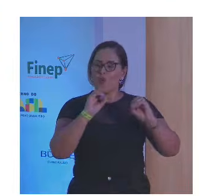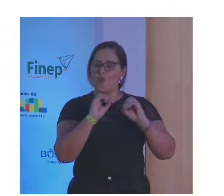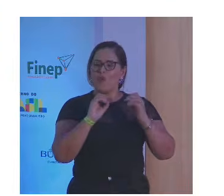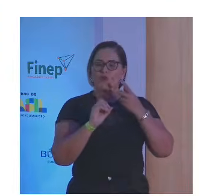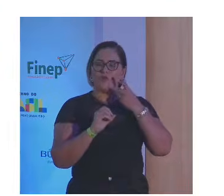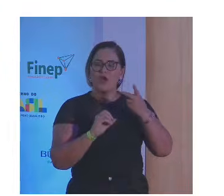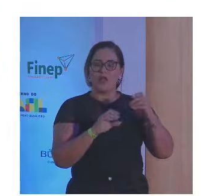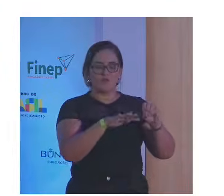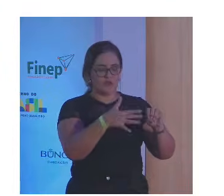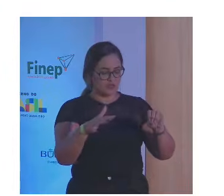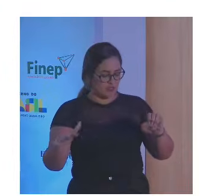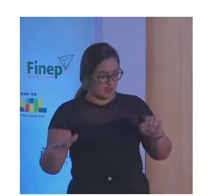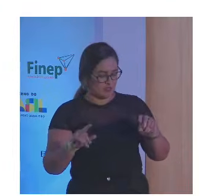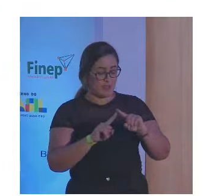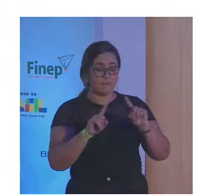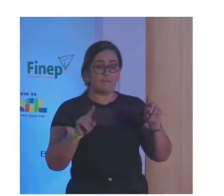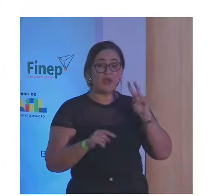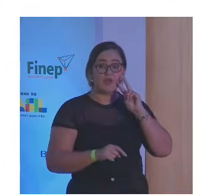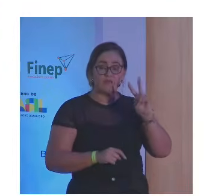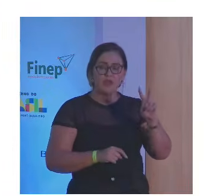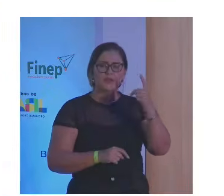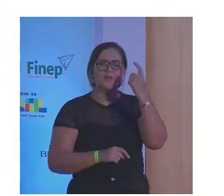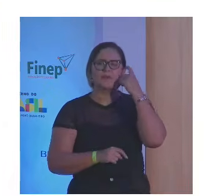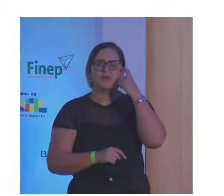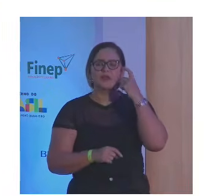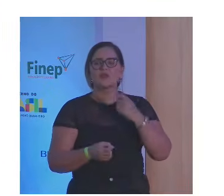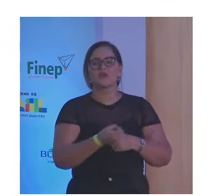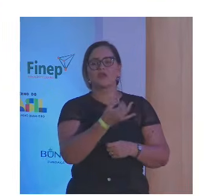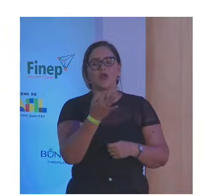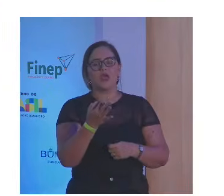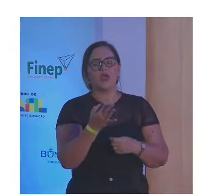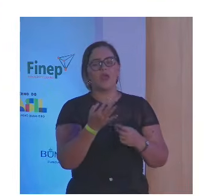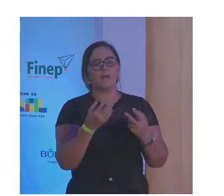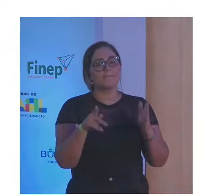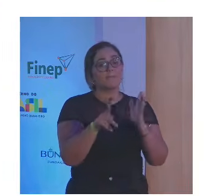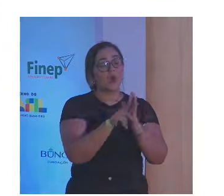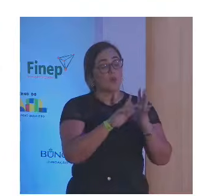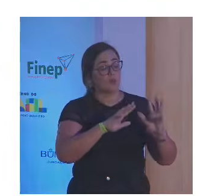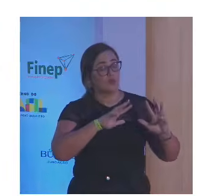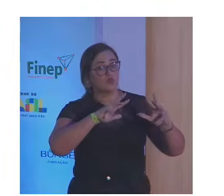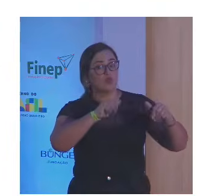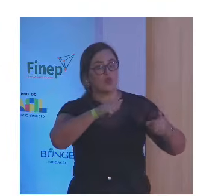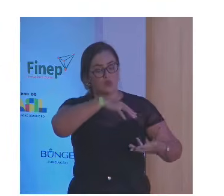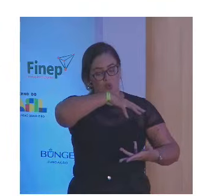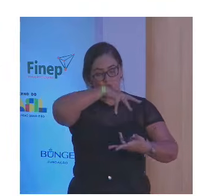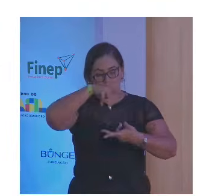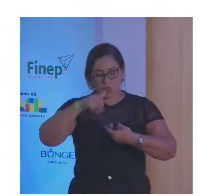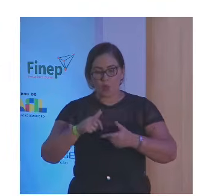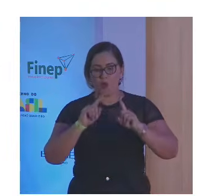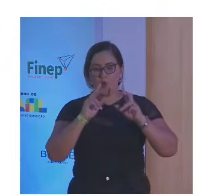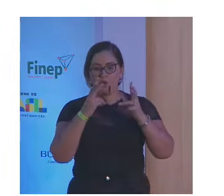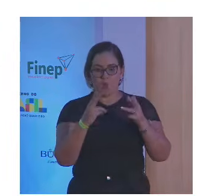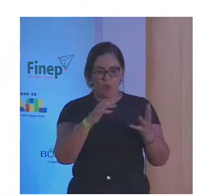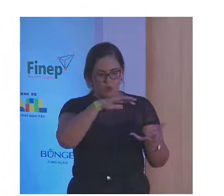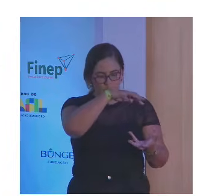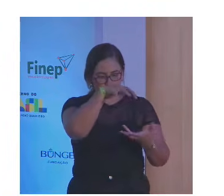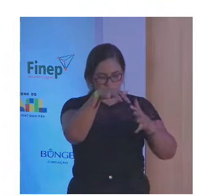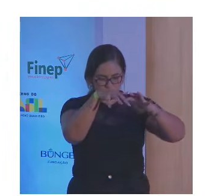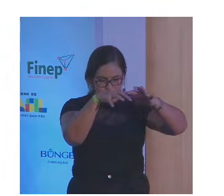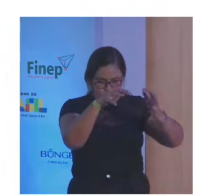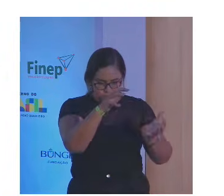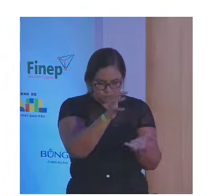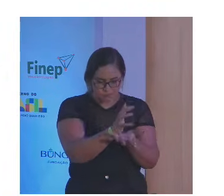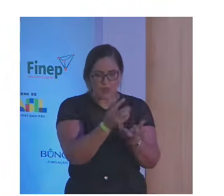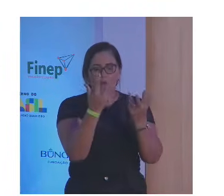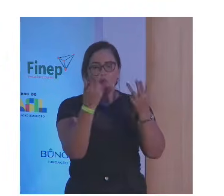tocava no oceano. Mas, veja, o oceano é considerado por muitos como um bem comum global. Assim como a atmosfera é um bem comum global, assim